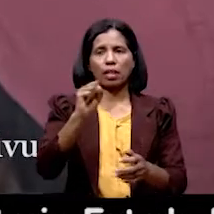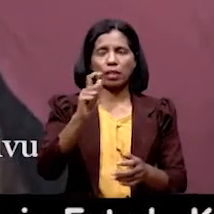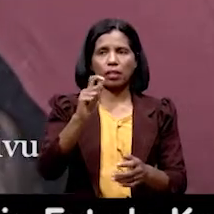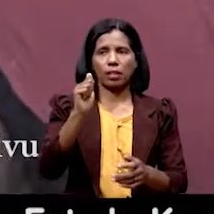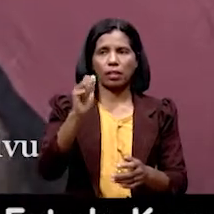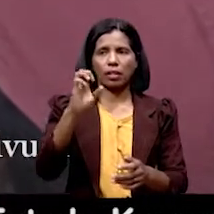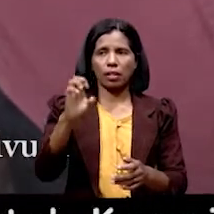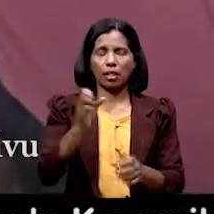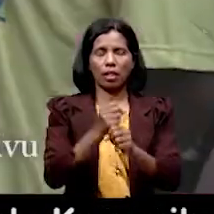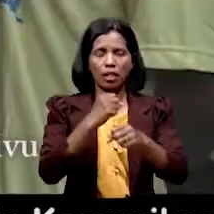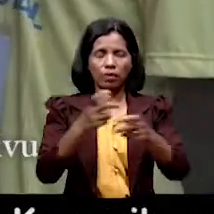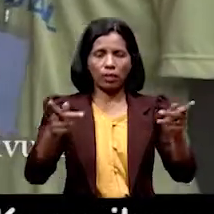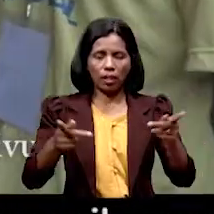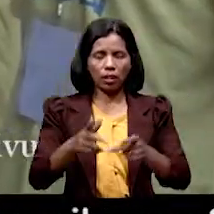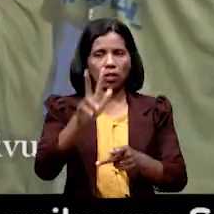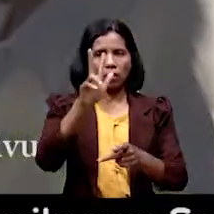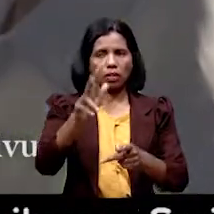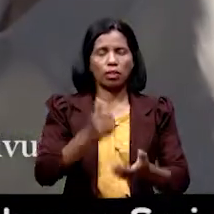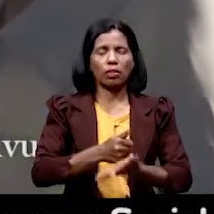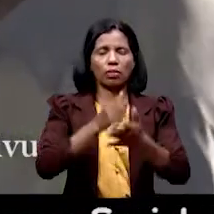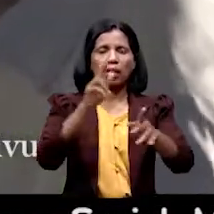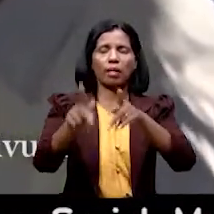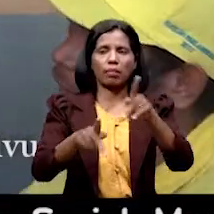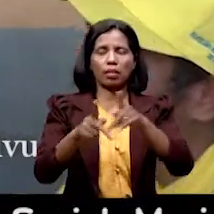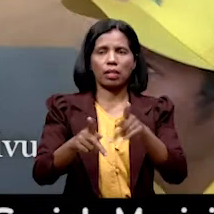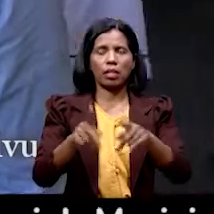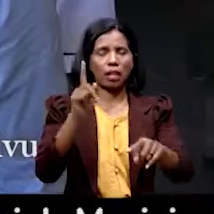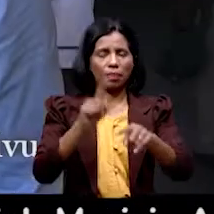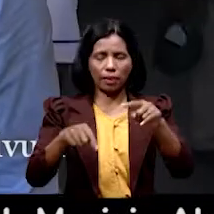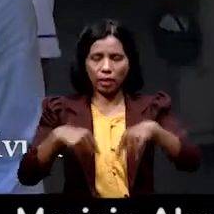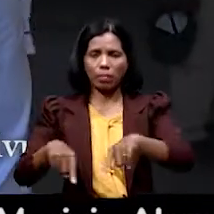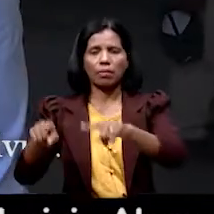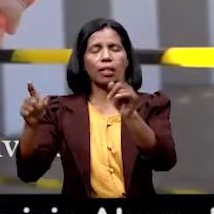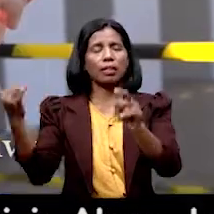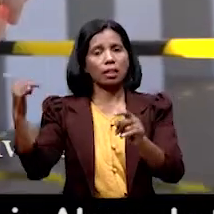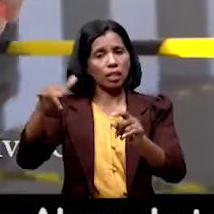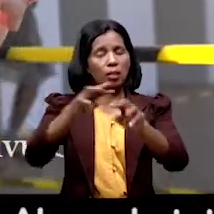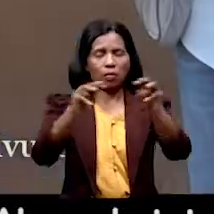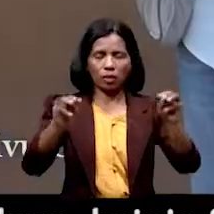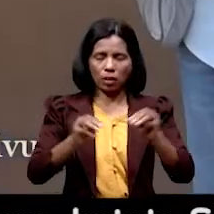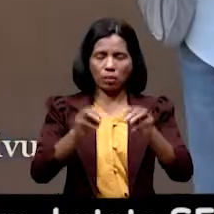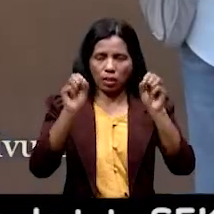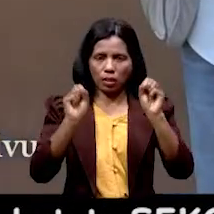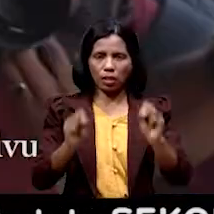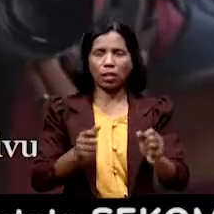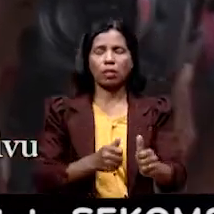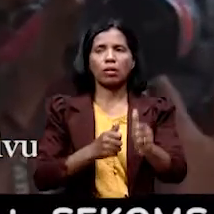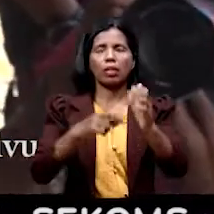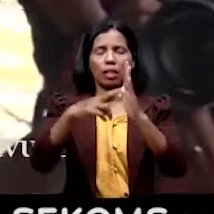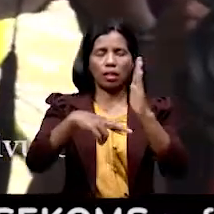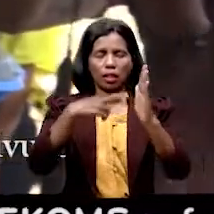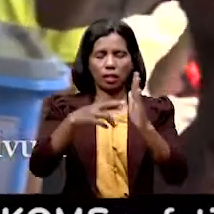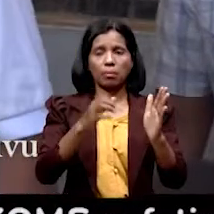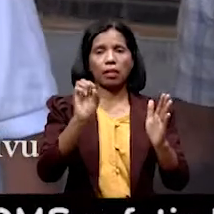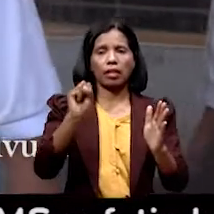votação paralelo tolu, atu responde ba cidadão sira nebe, la bele fila ba sir ne municipio. No ten que tu irmos requisitos balun, nebe esta